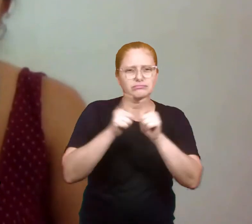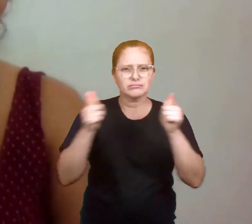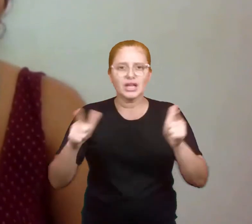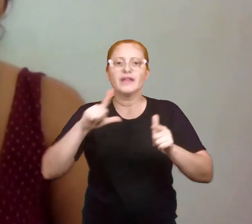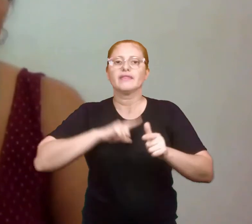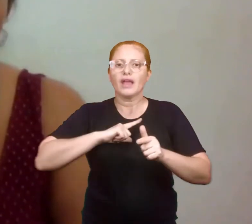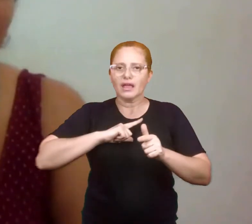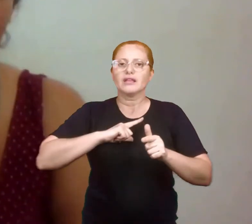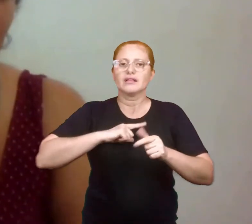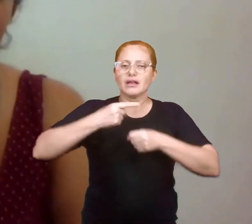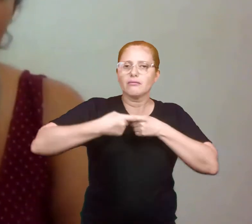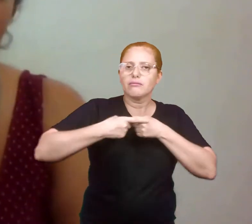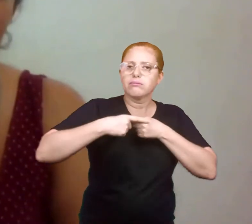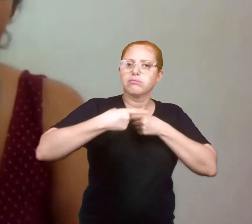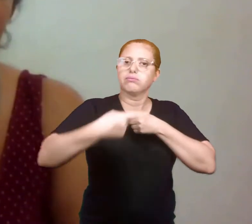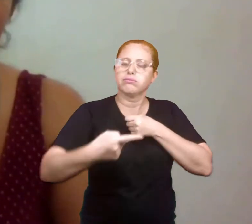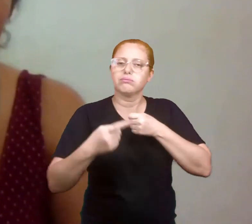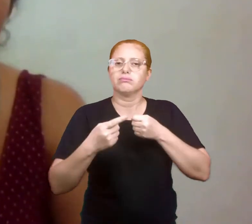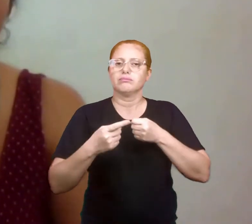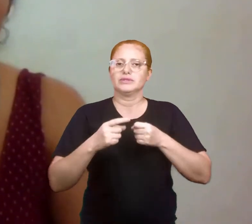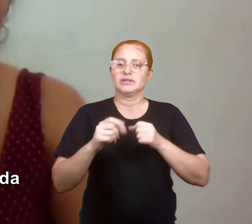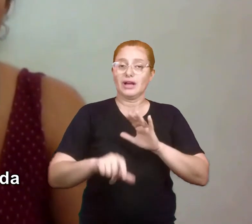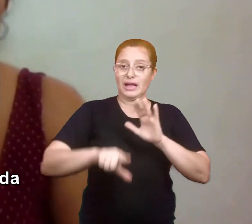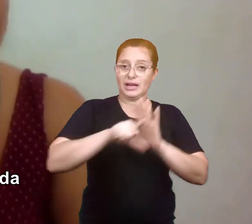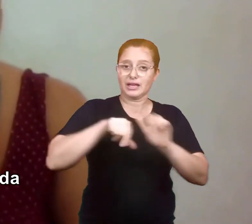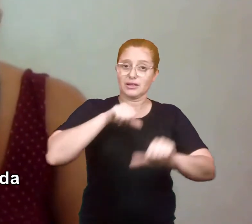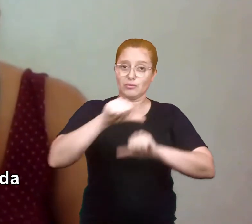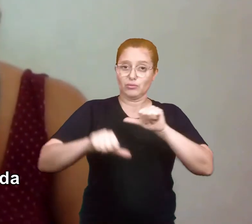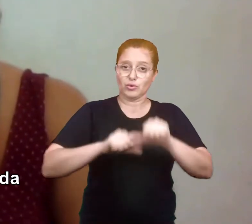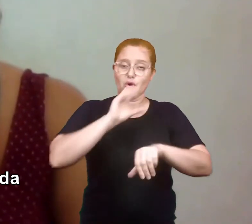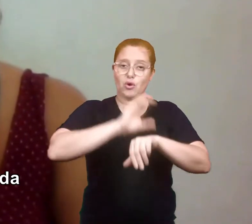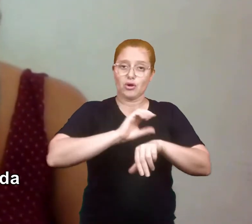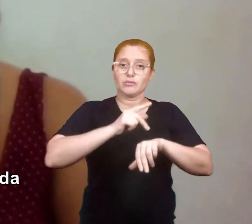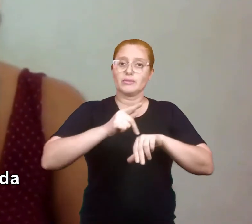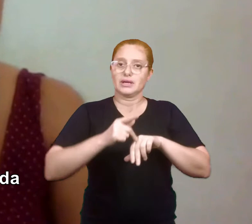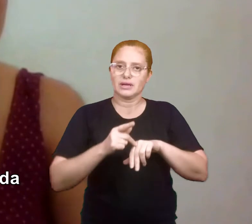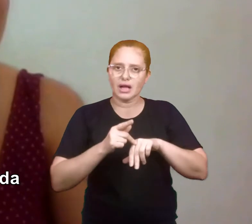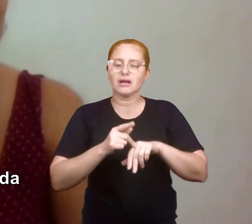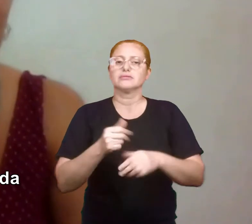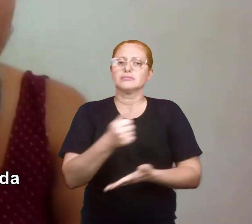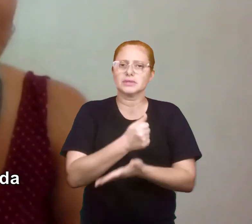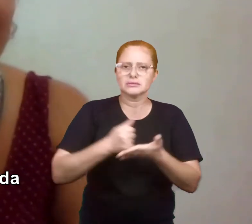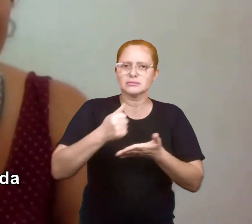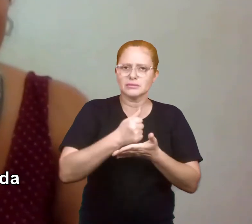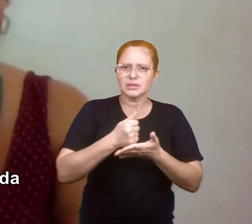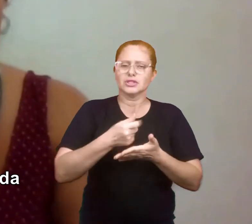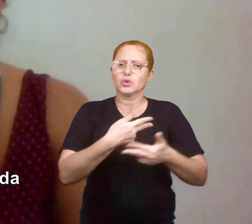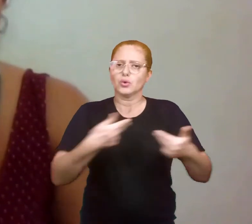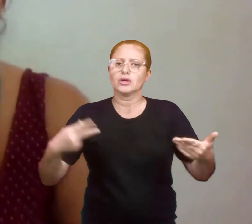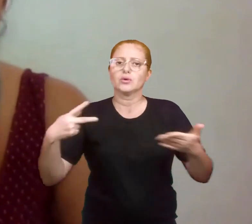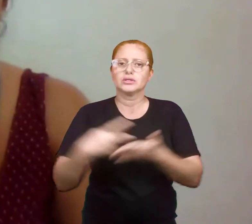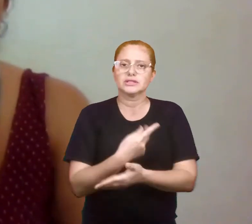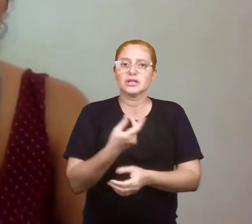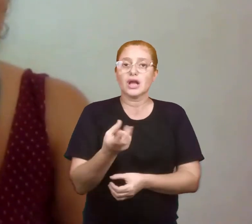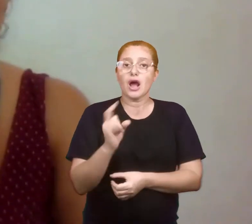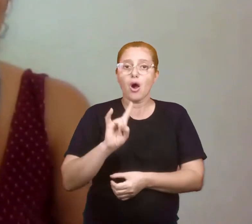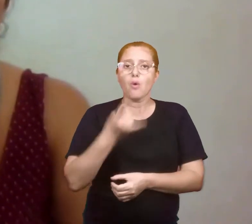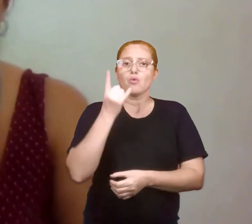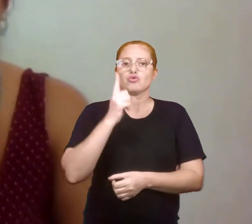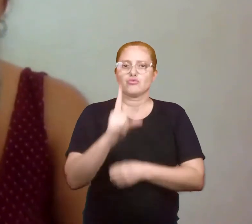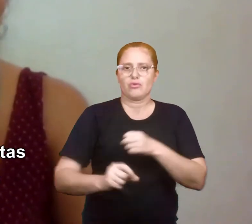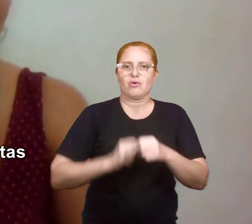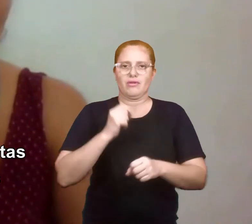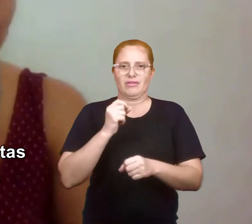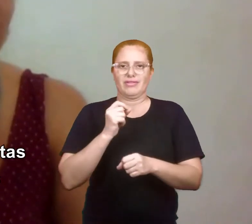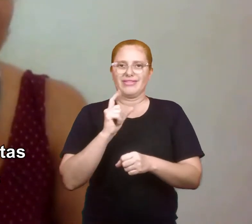repercussão. Essa lei que modificou o Código Penal, ela é muito embasada em coisas que aconteceram na última década e que uma